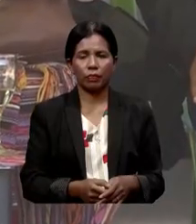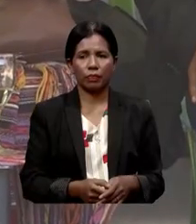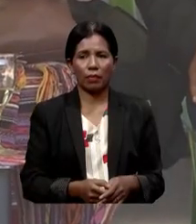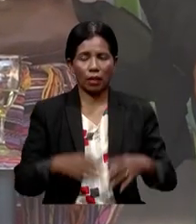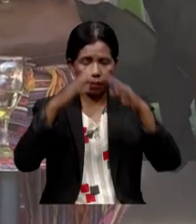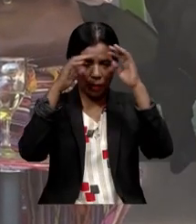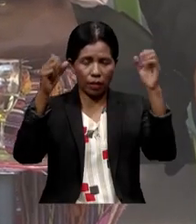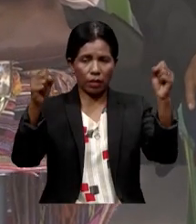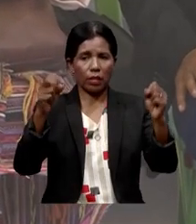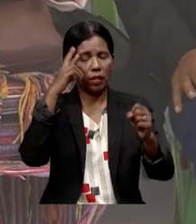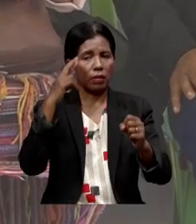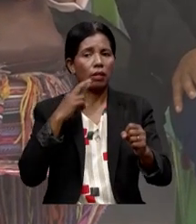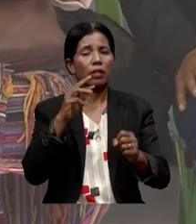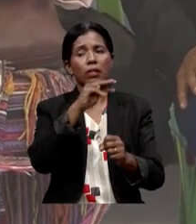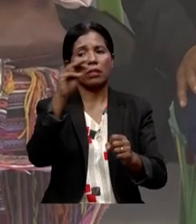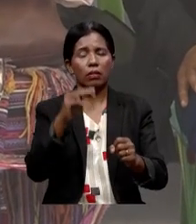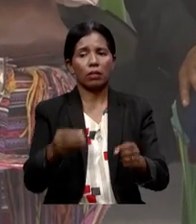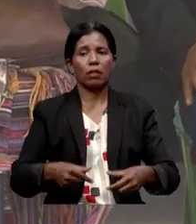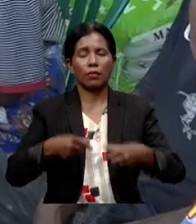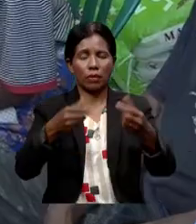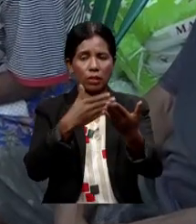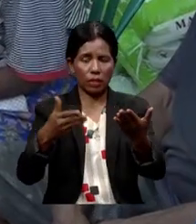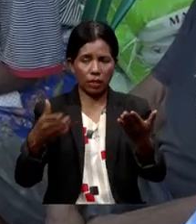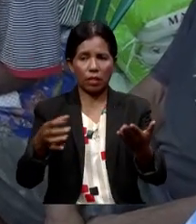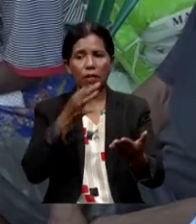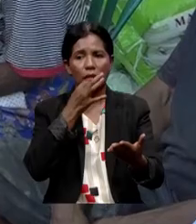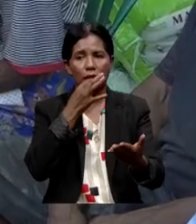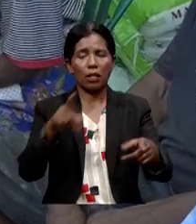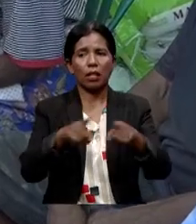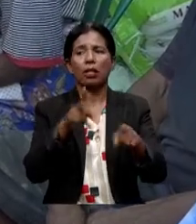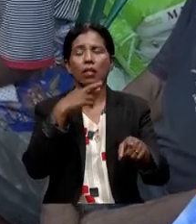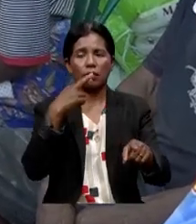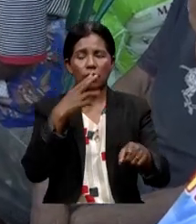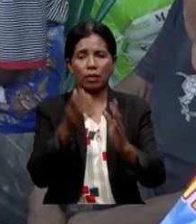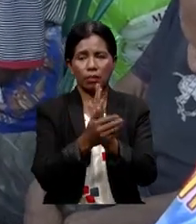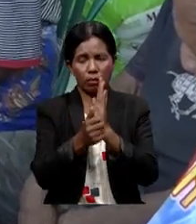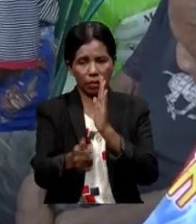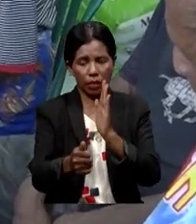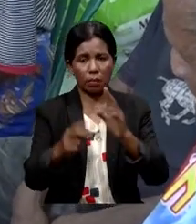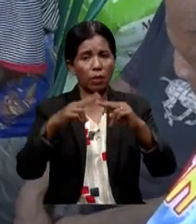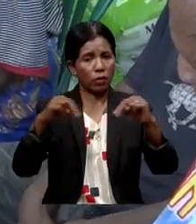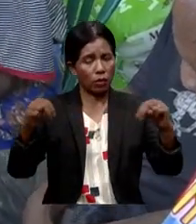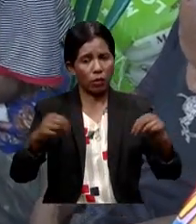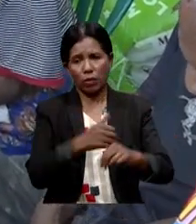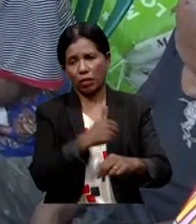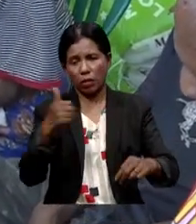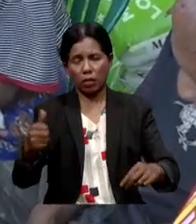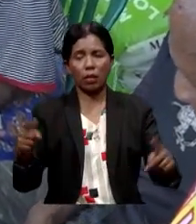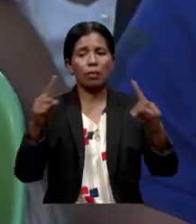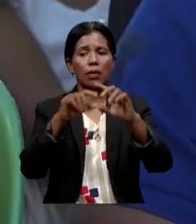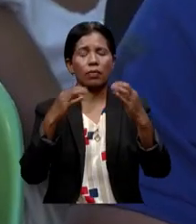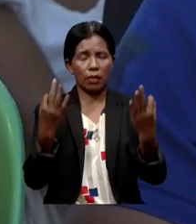Presidente da República Zé Ramos Horta II ne oferece essa necessidade básica a Nessan Foz, Mina, Sona, Manotolo, no Selutan, para a